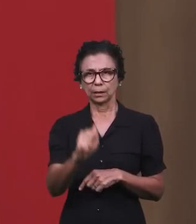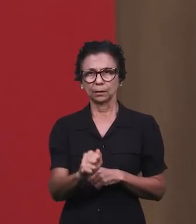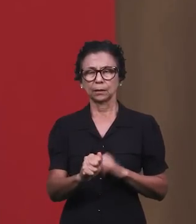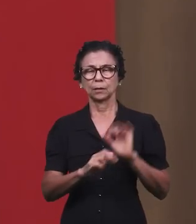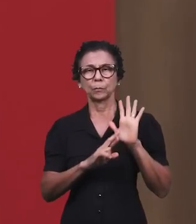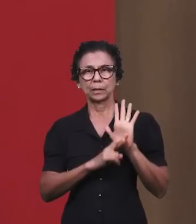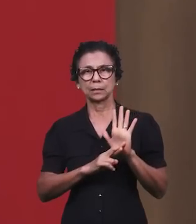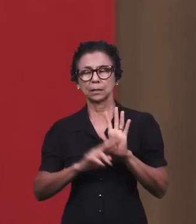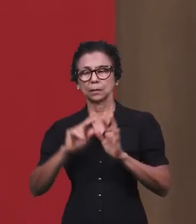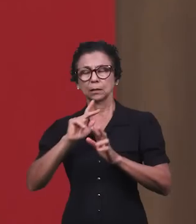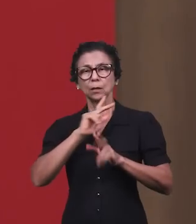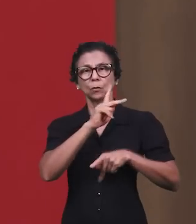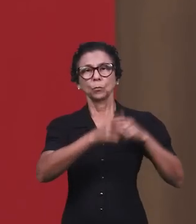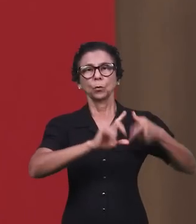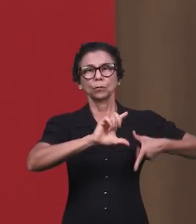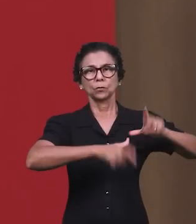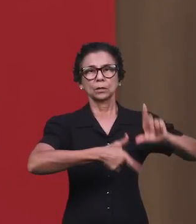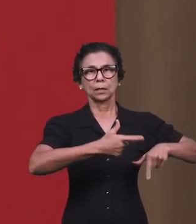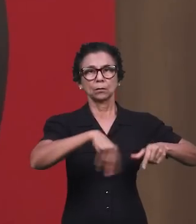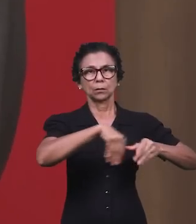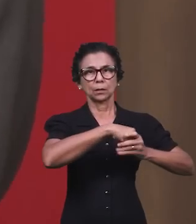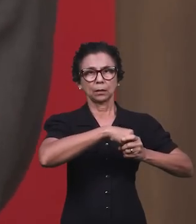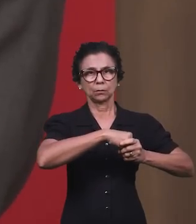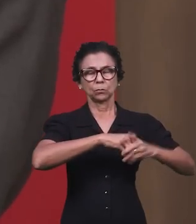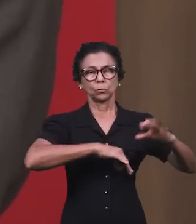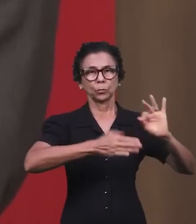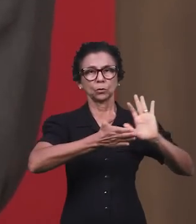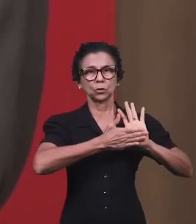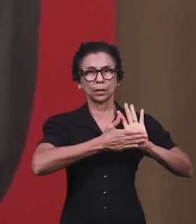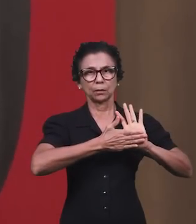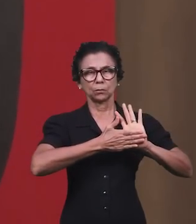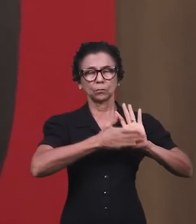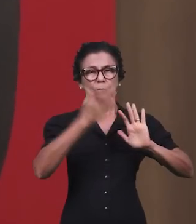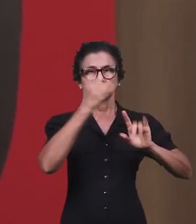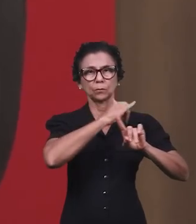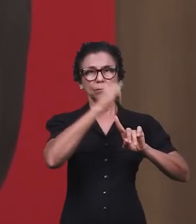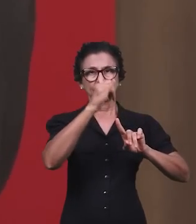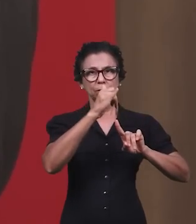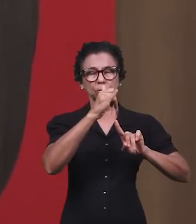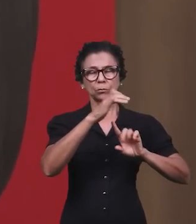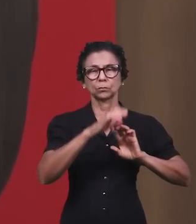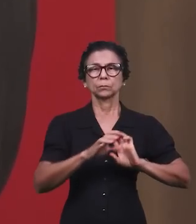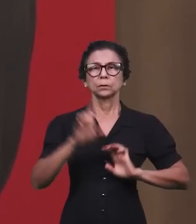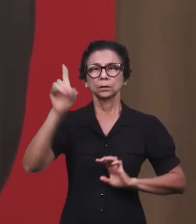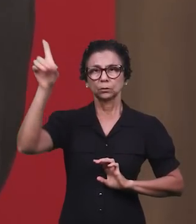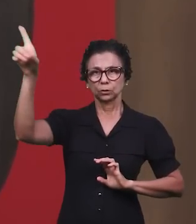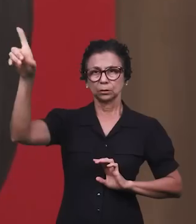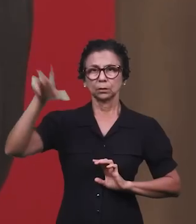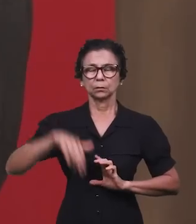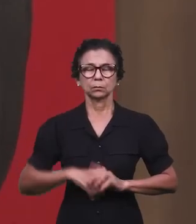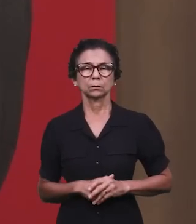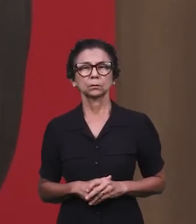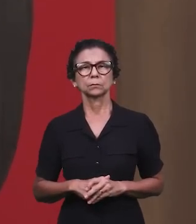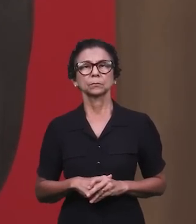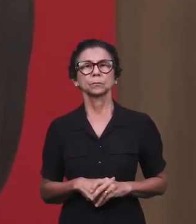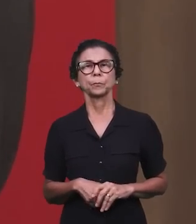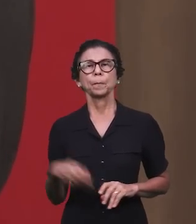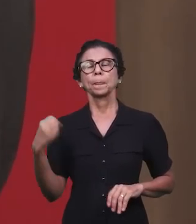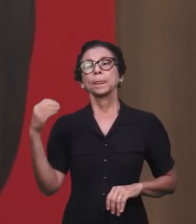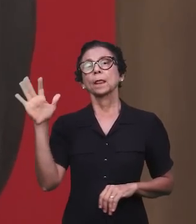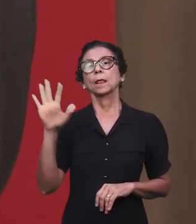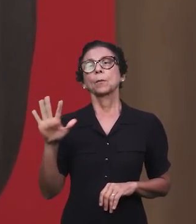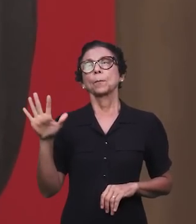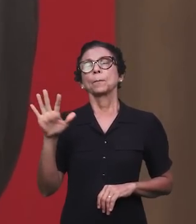dentro do plano profético de Deus. Gostaria de pedir para colocar o mapa da figueira aqui